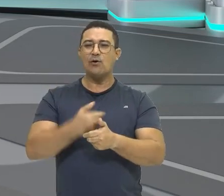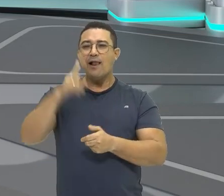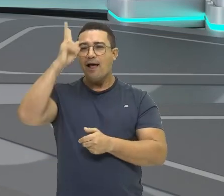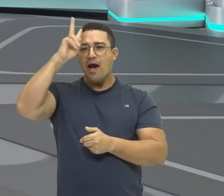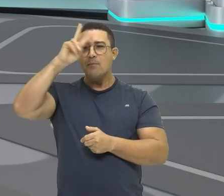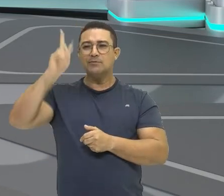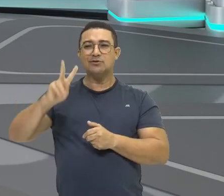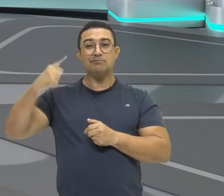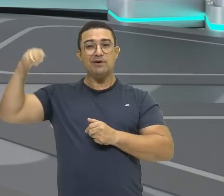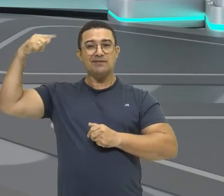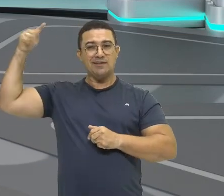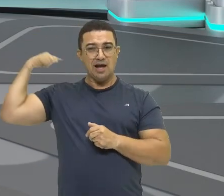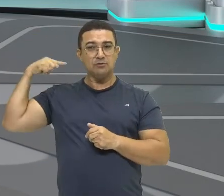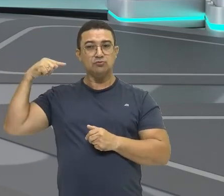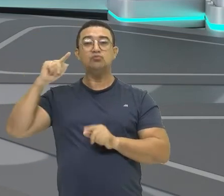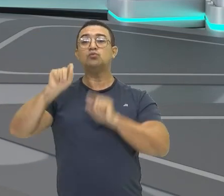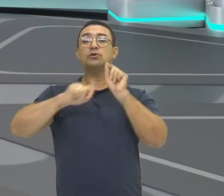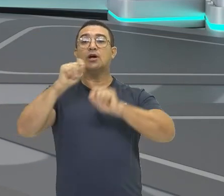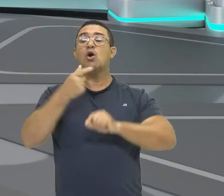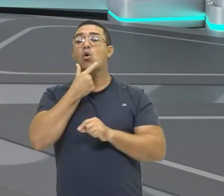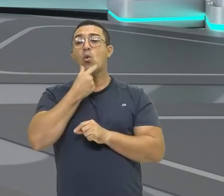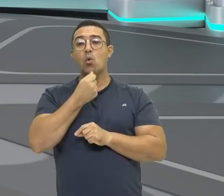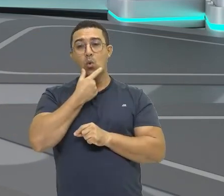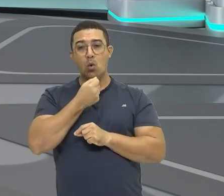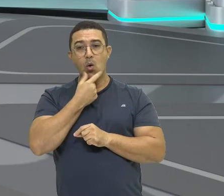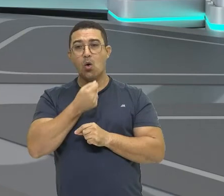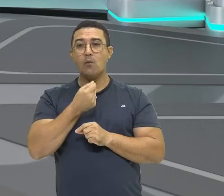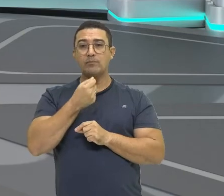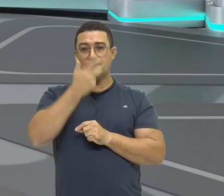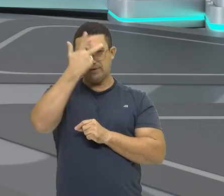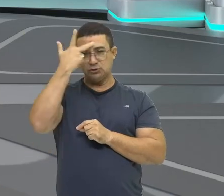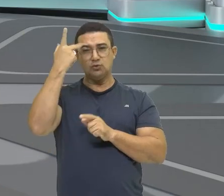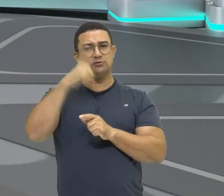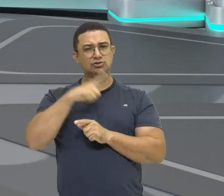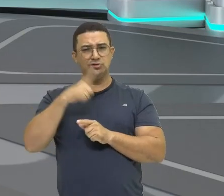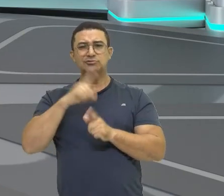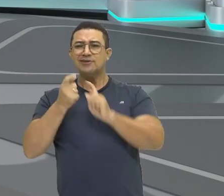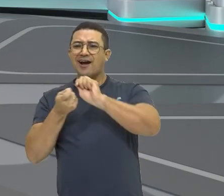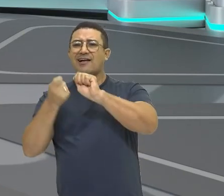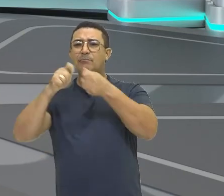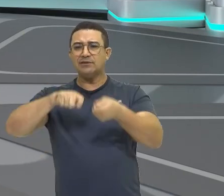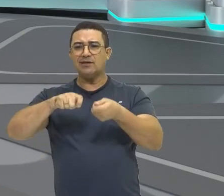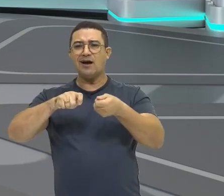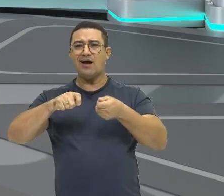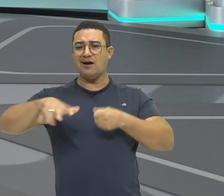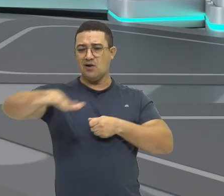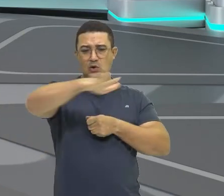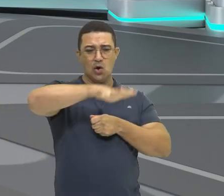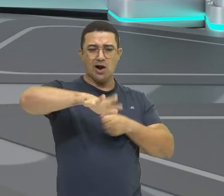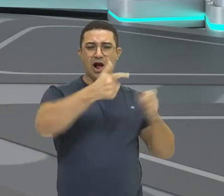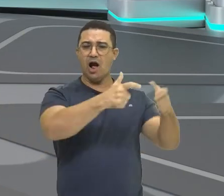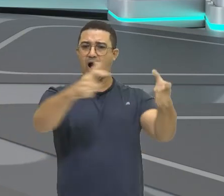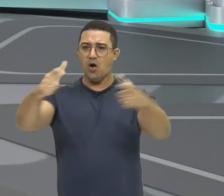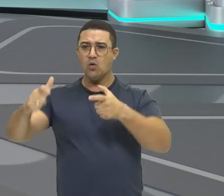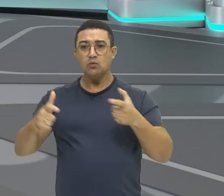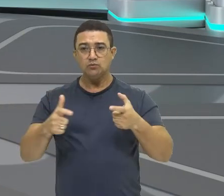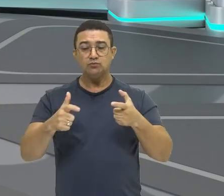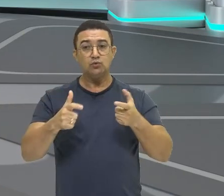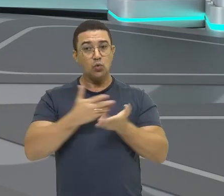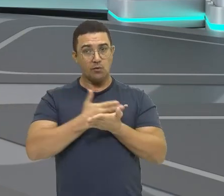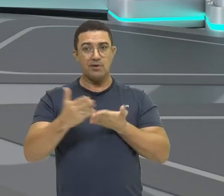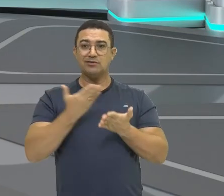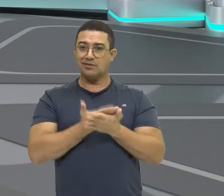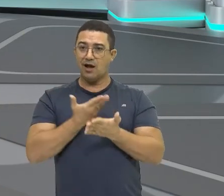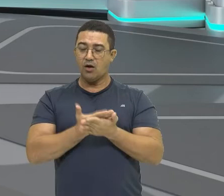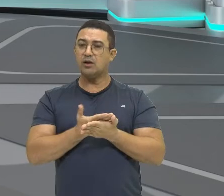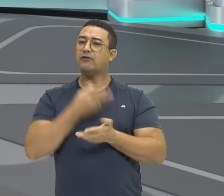A necessidade que o homem tinha de fabricação, de se adequar ao ambiente como nós falamos no começo da nossa aula, a